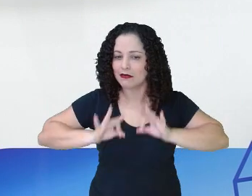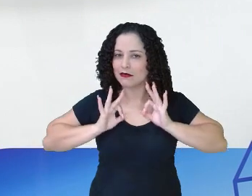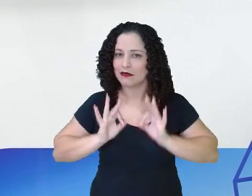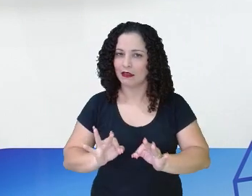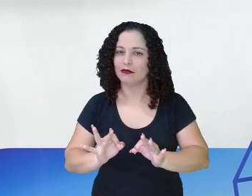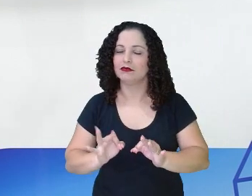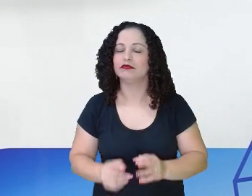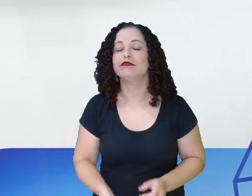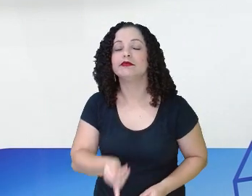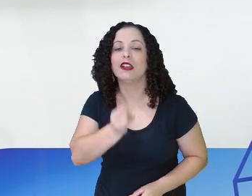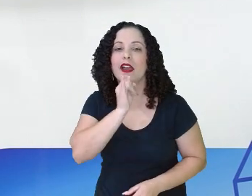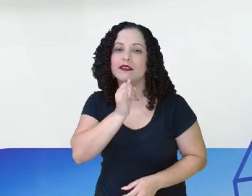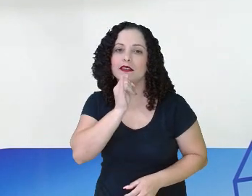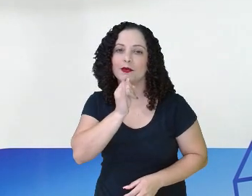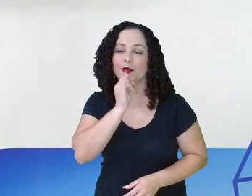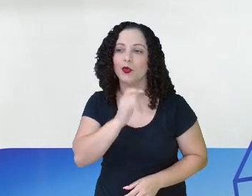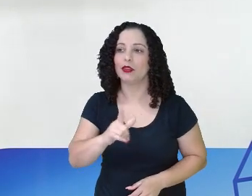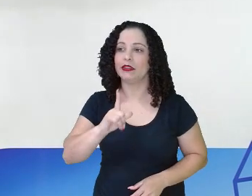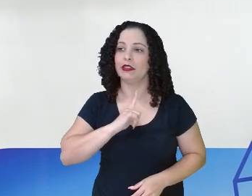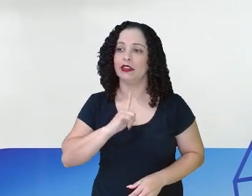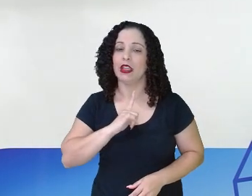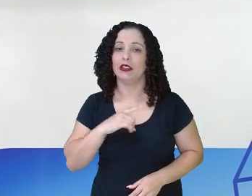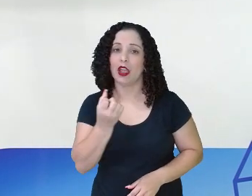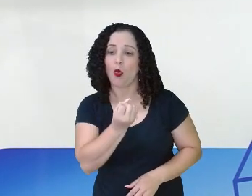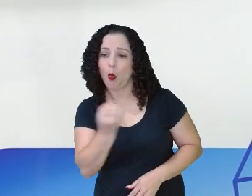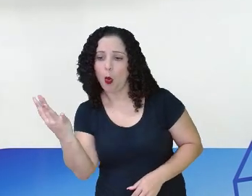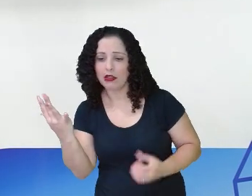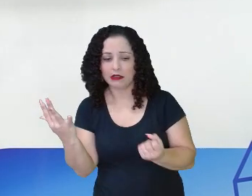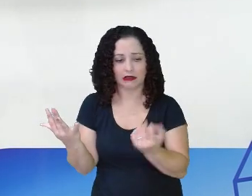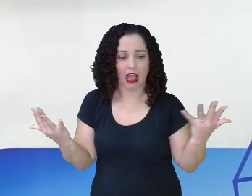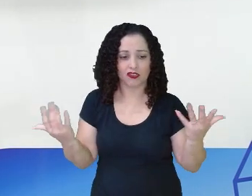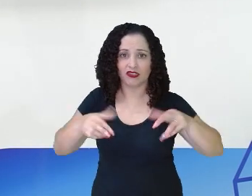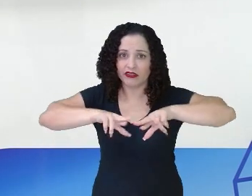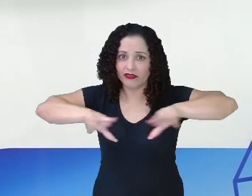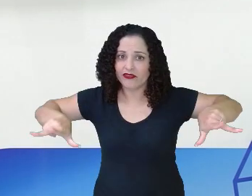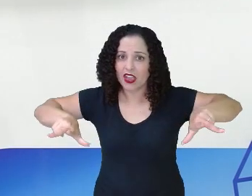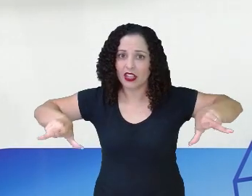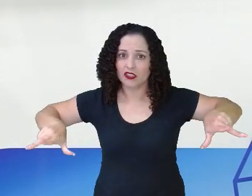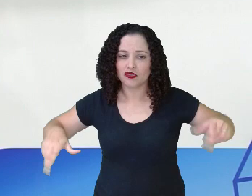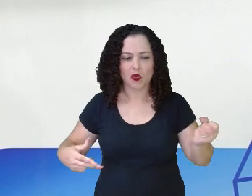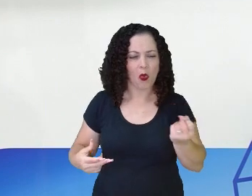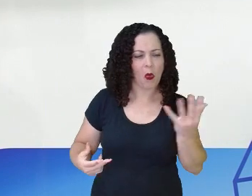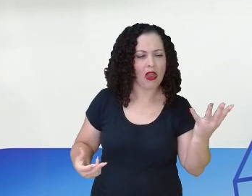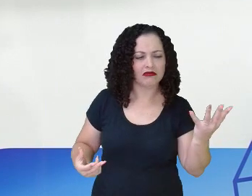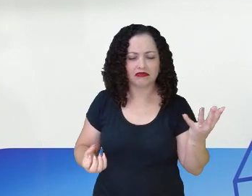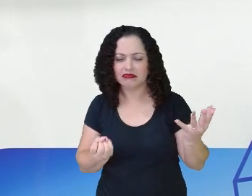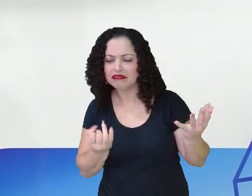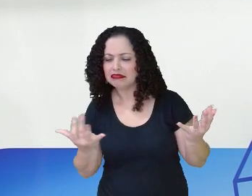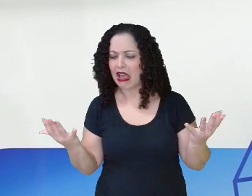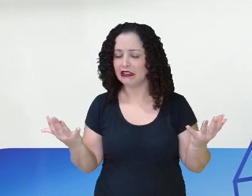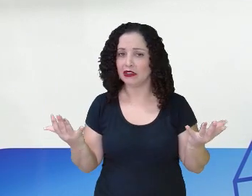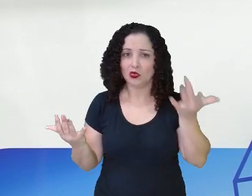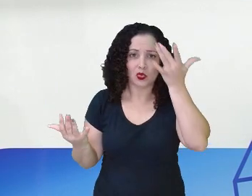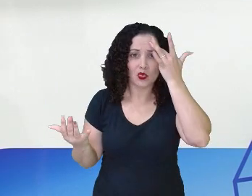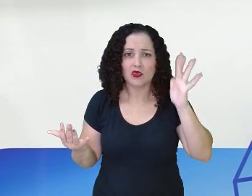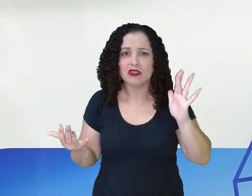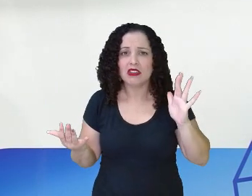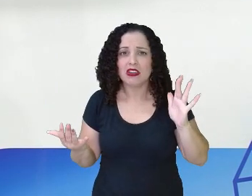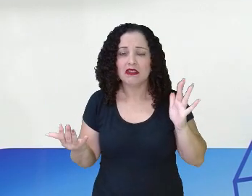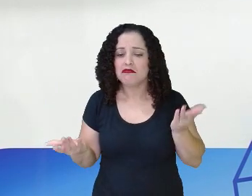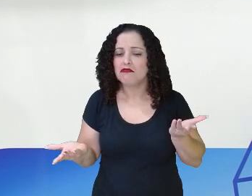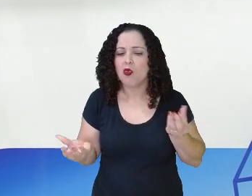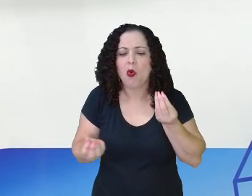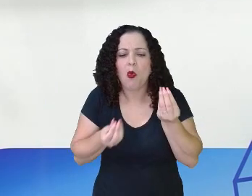Por exemplo, se eu tenho 2 quantidades diferentes, mas eu não sei que operação realizar, talvez eu não encontre o meu